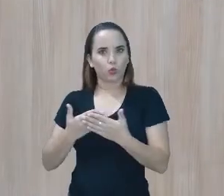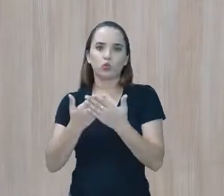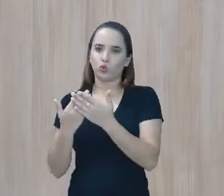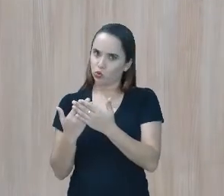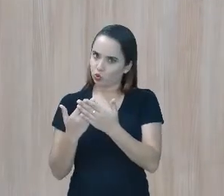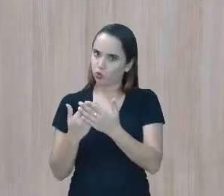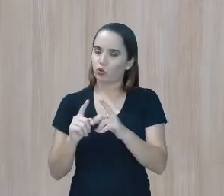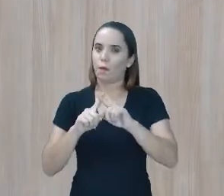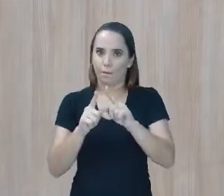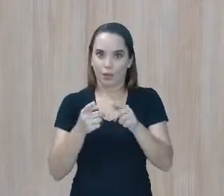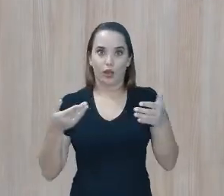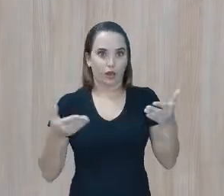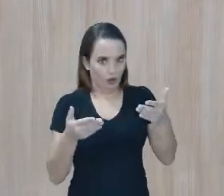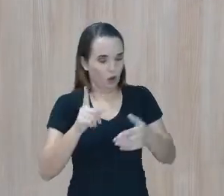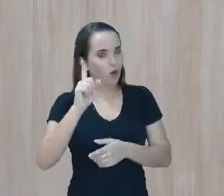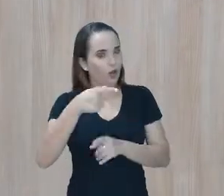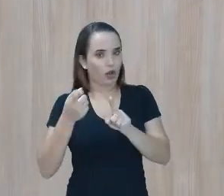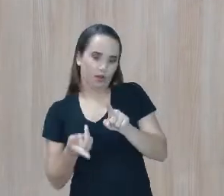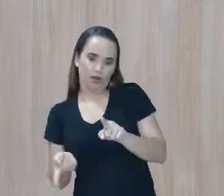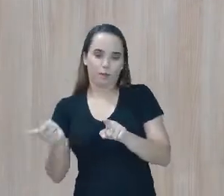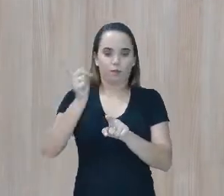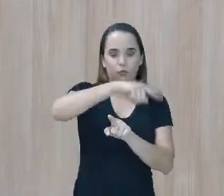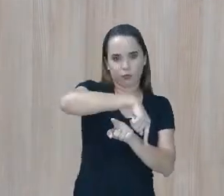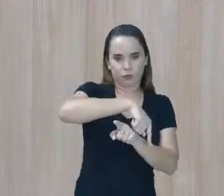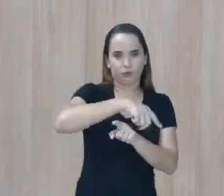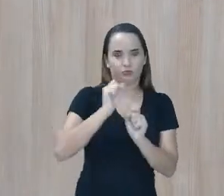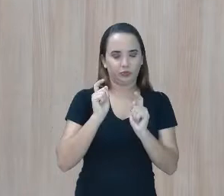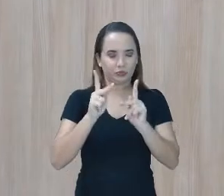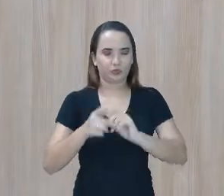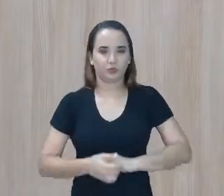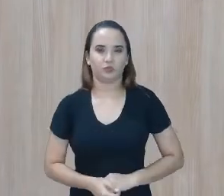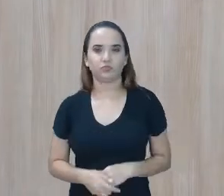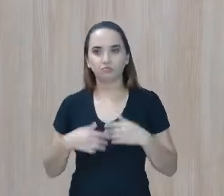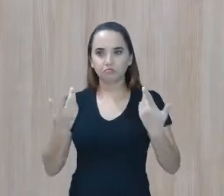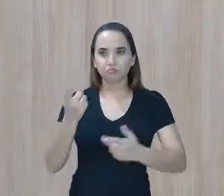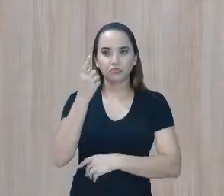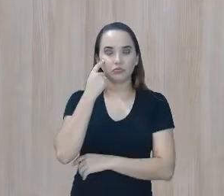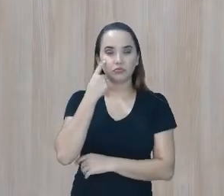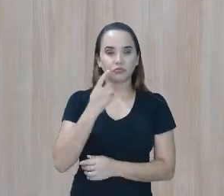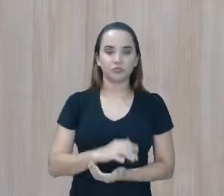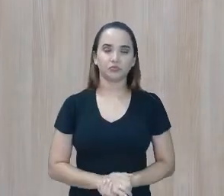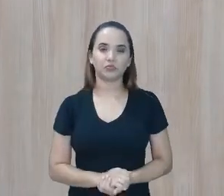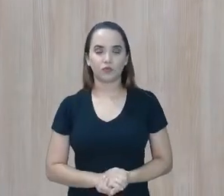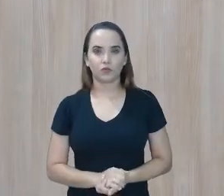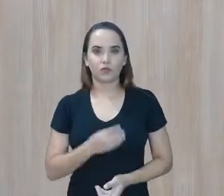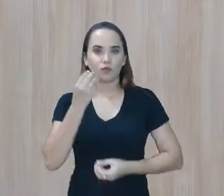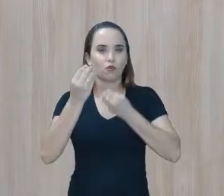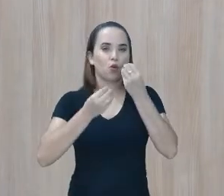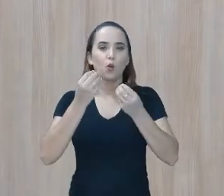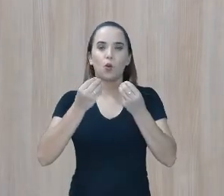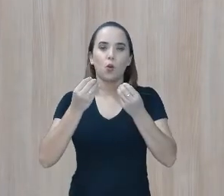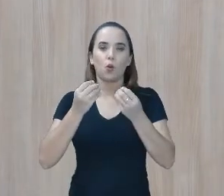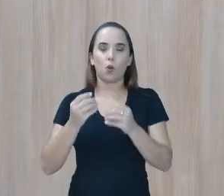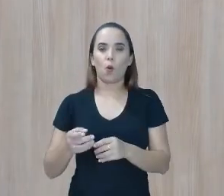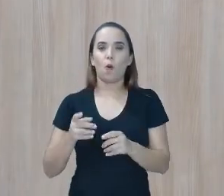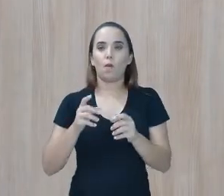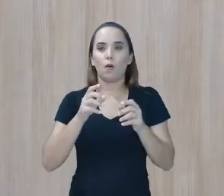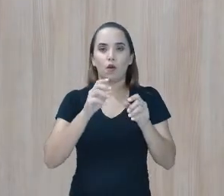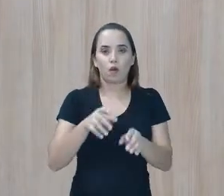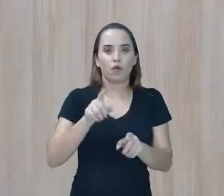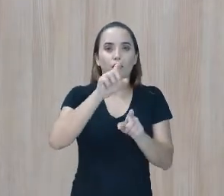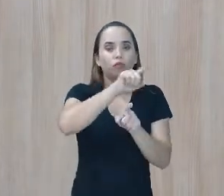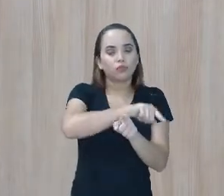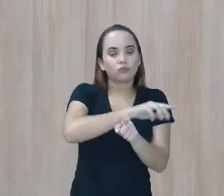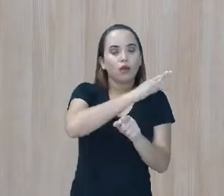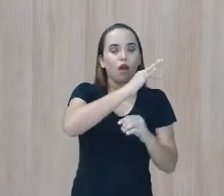certo? Nesse específico, a gente vai fazer no outro sentido. Então, preste atenção. Como é que eu passo uma fração para um